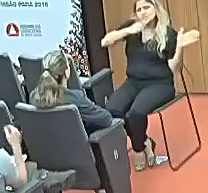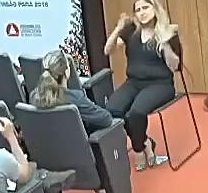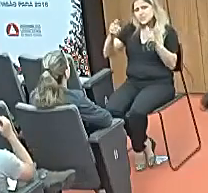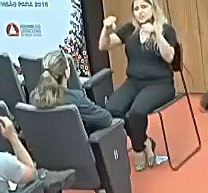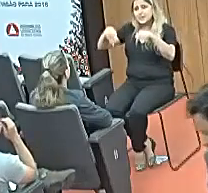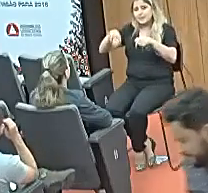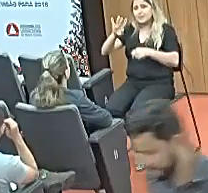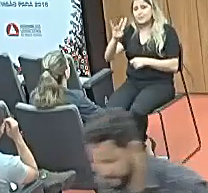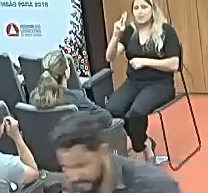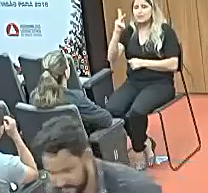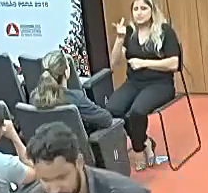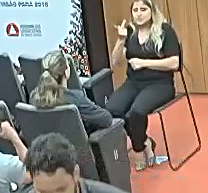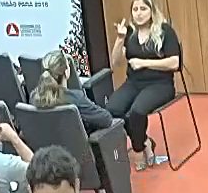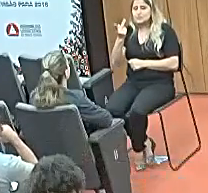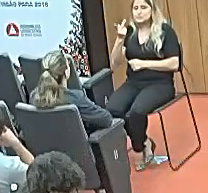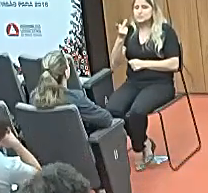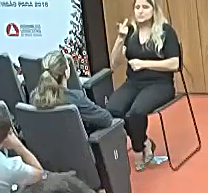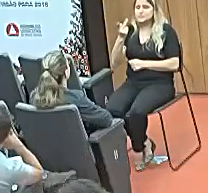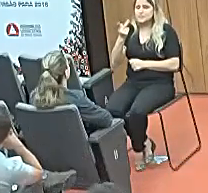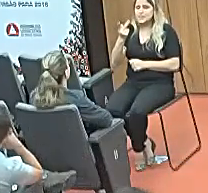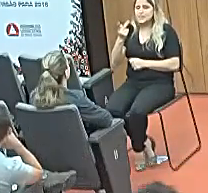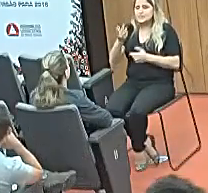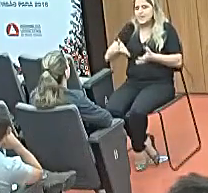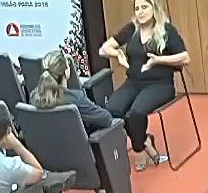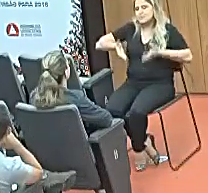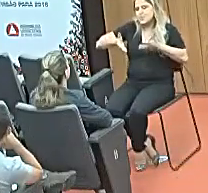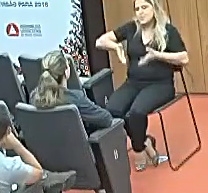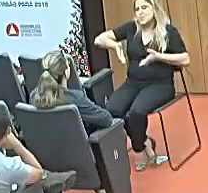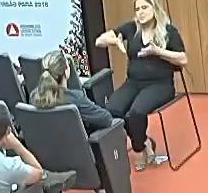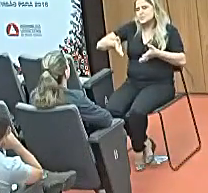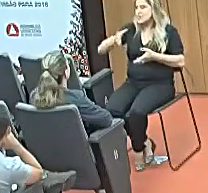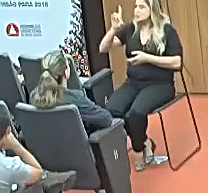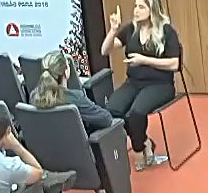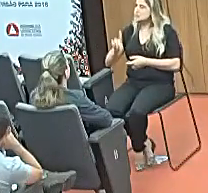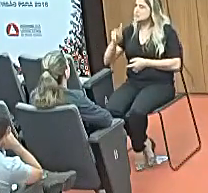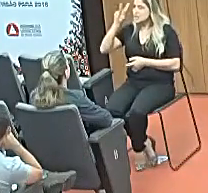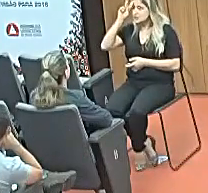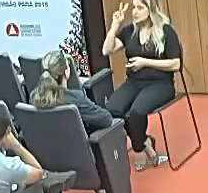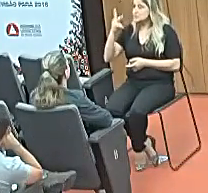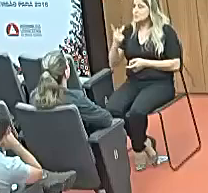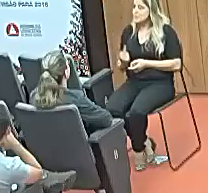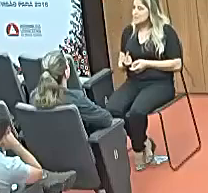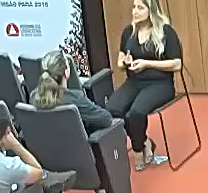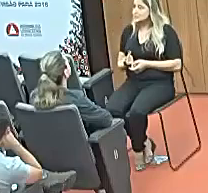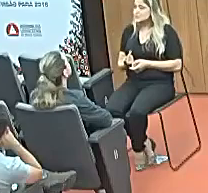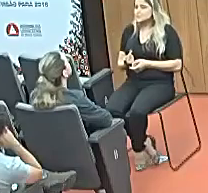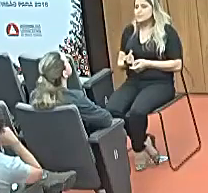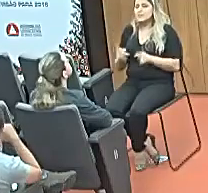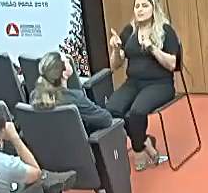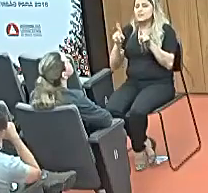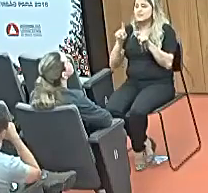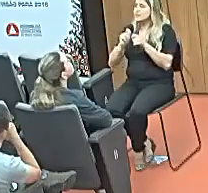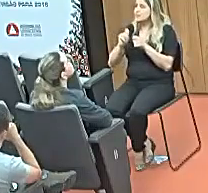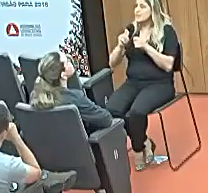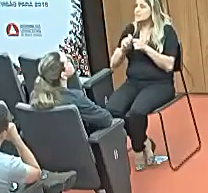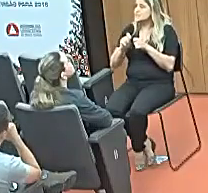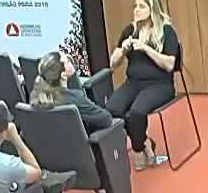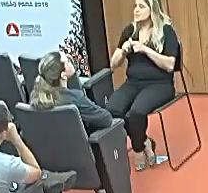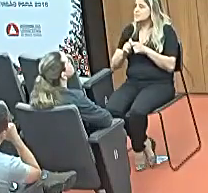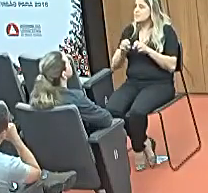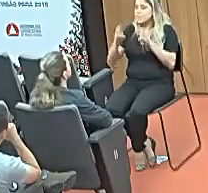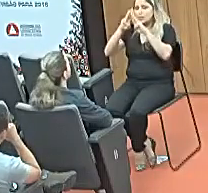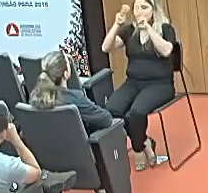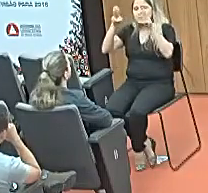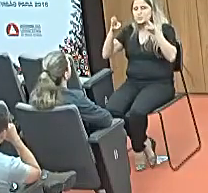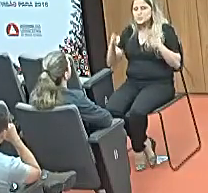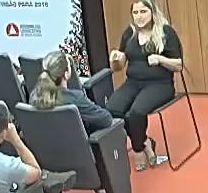belo horizonte é a questão da promoção dos direitos humanos juntamente com é a criação do museu de direitos humanos é que se chama casa da